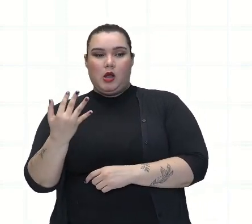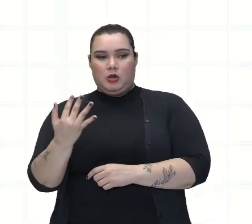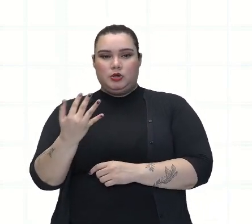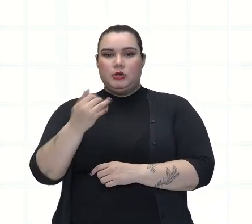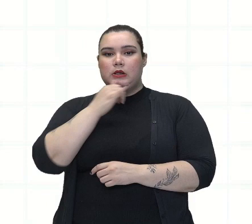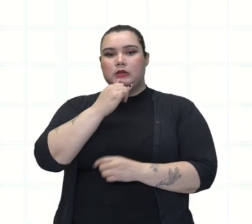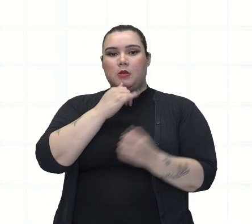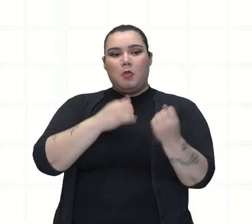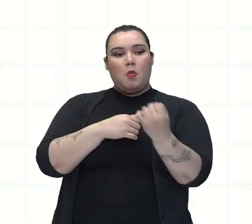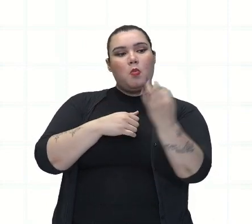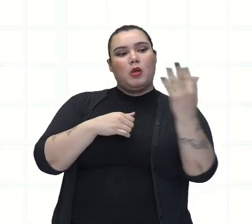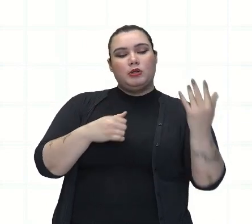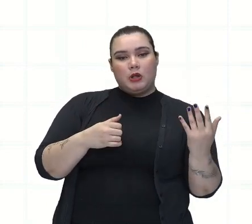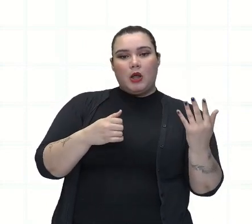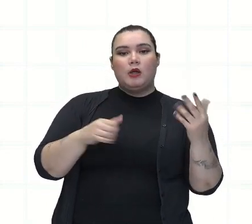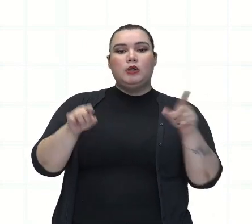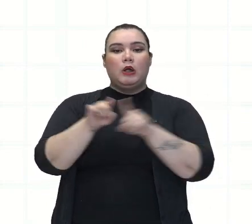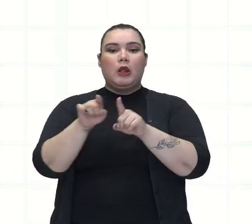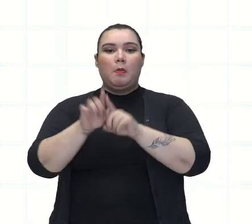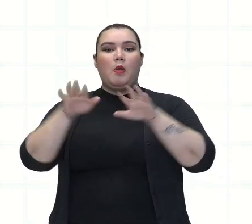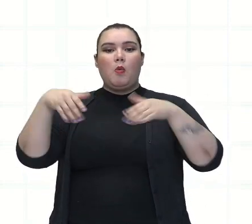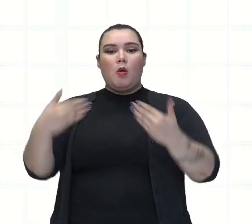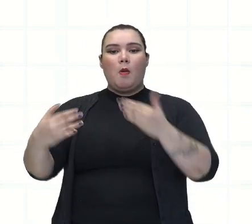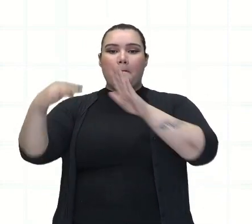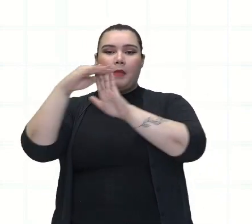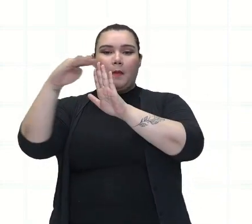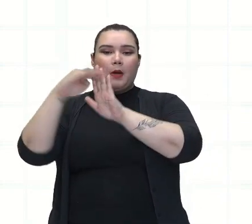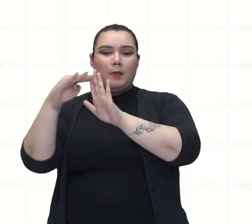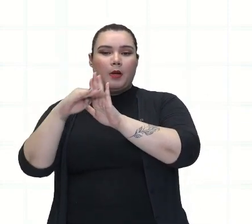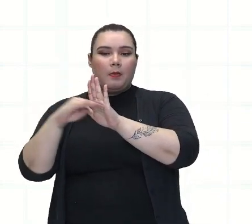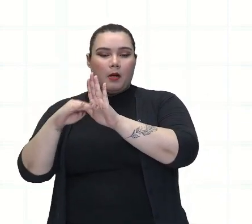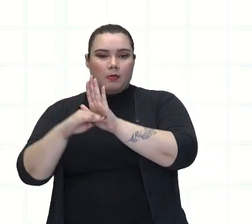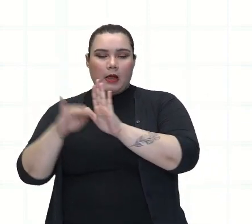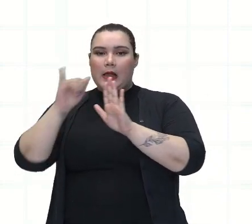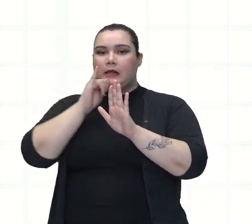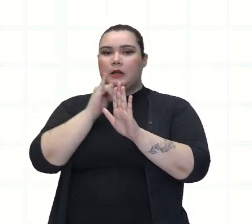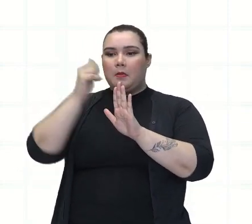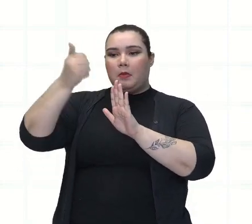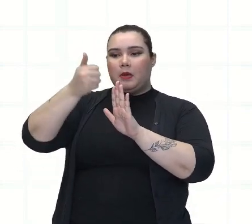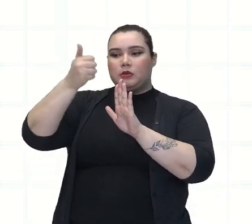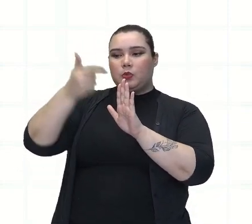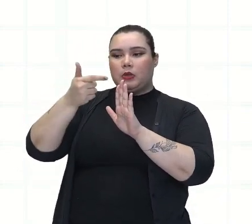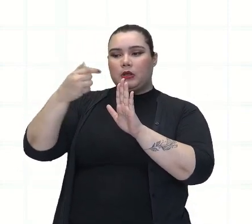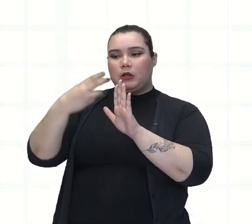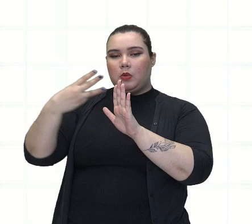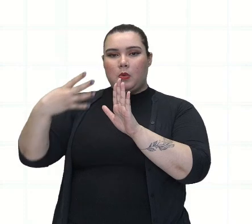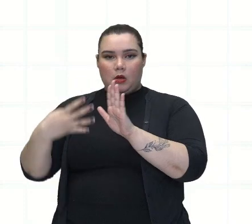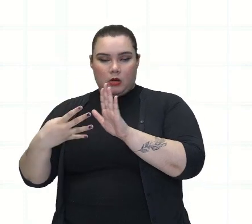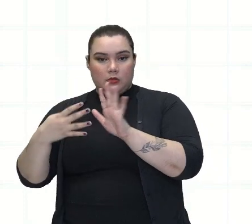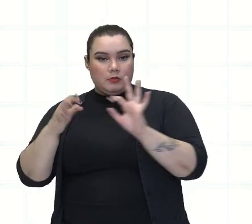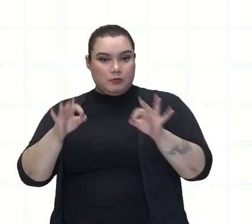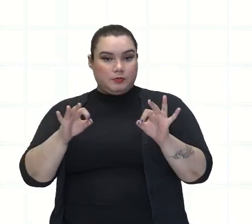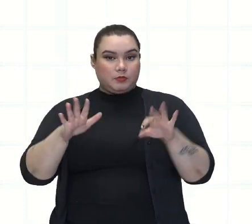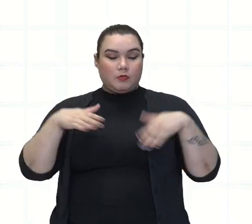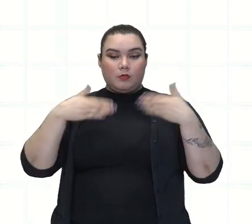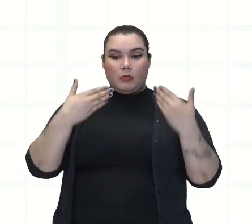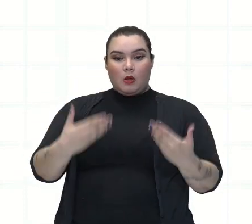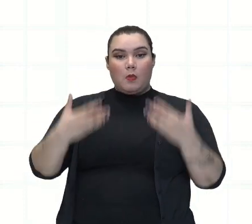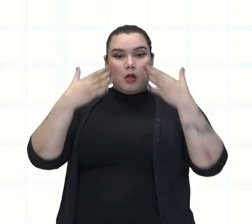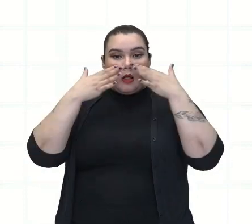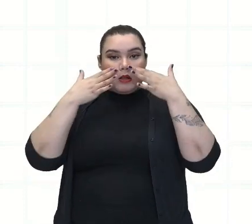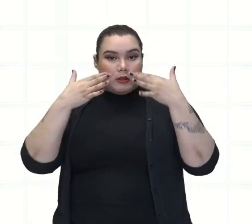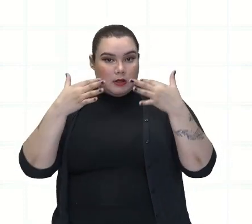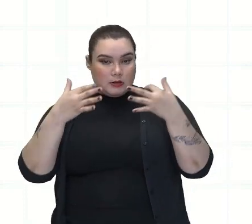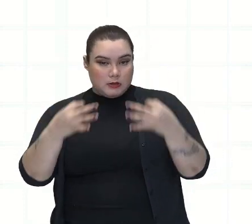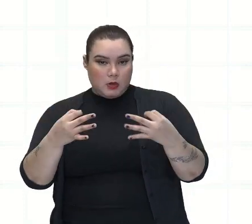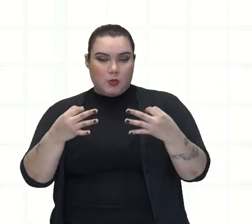a posição que ocupam numa determinada série. Então, eu quero chamar a atenção de vocês,